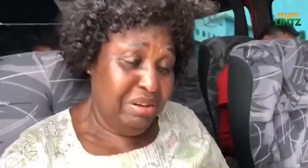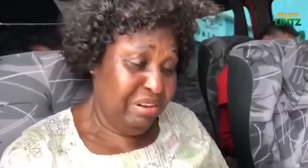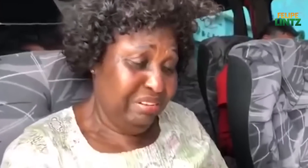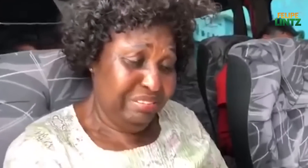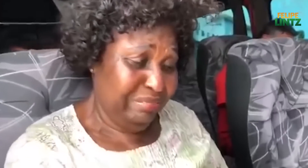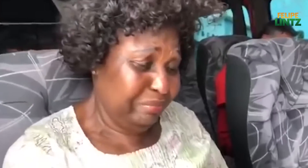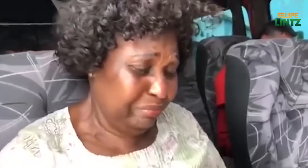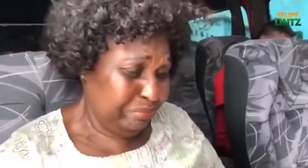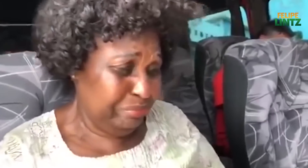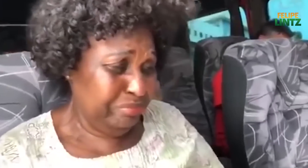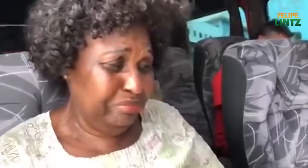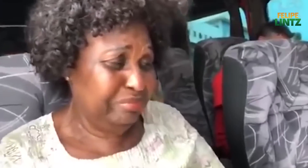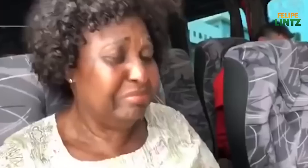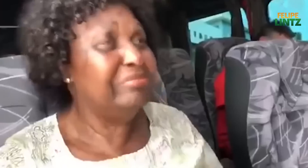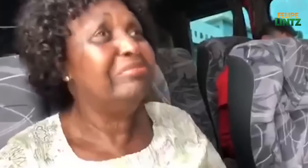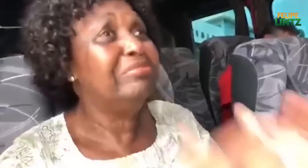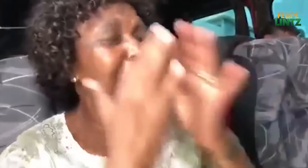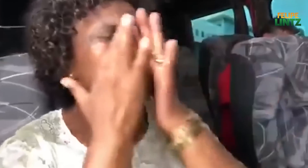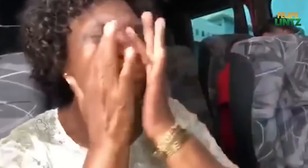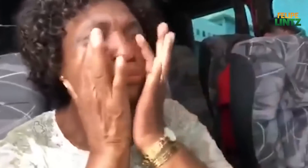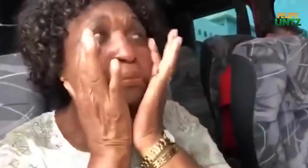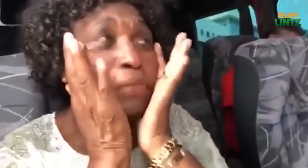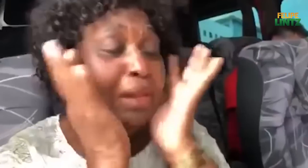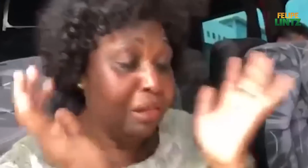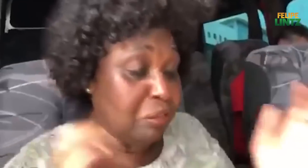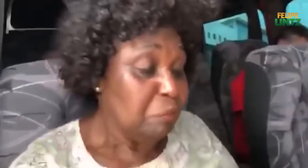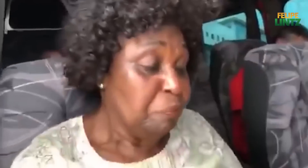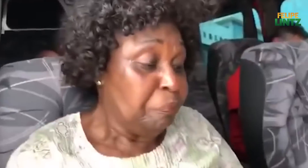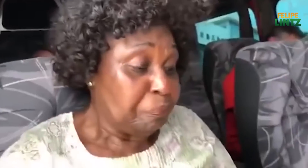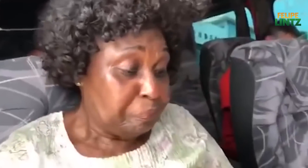Pode ser. Aonde você vai ficar, porque ali